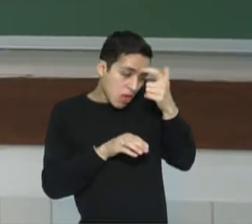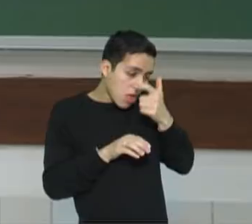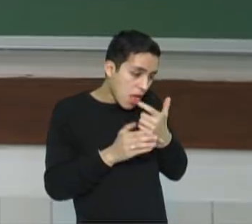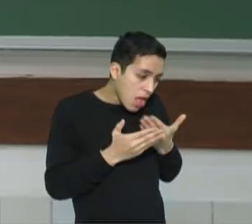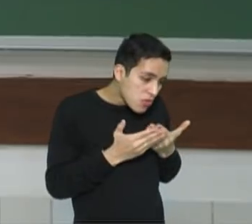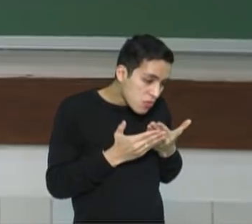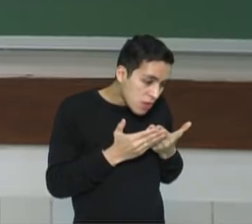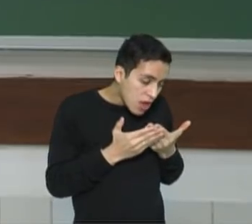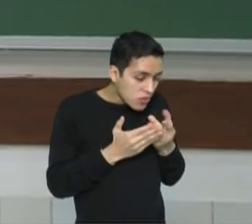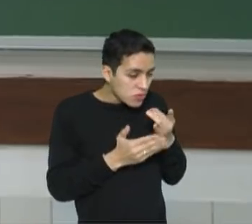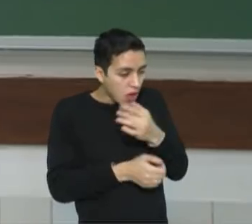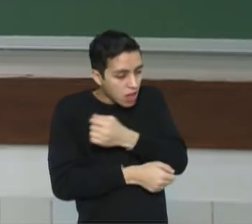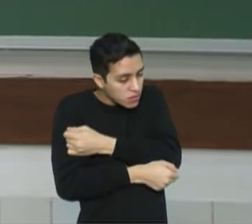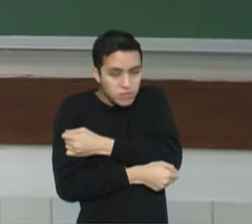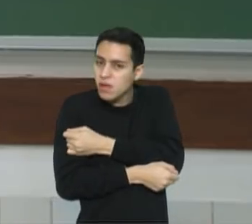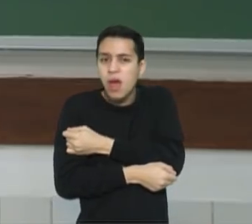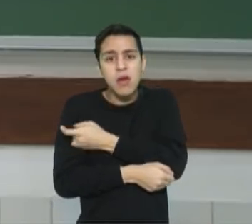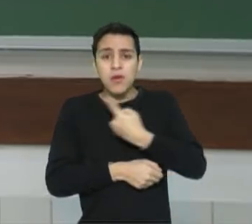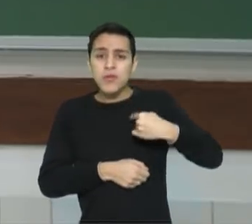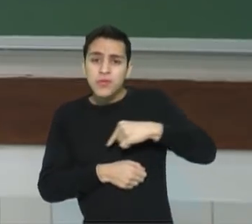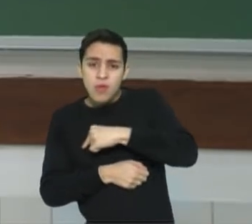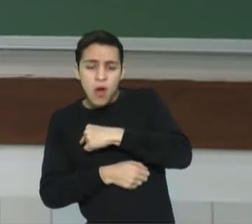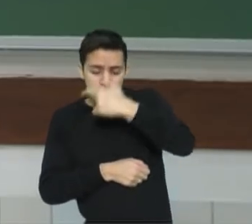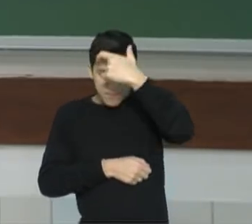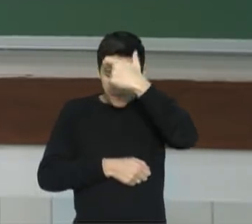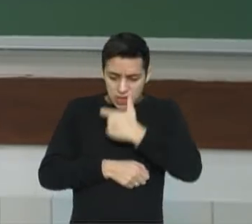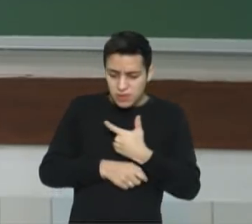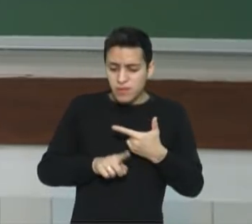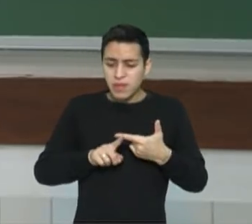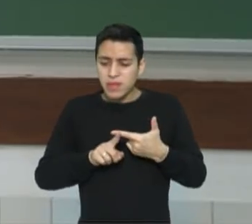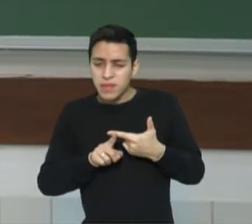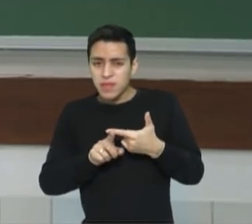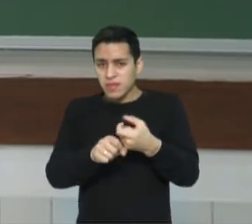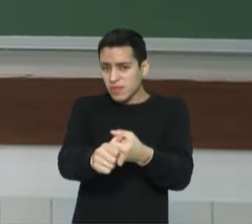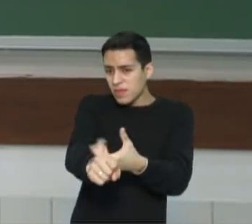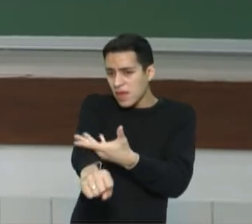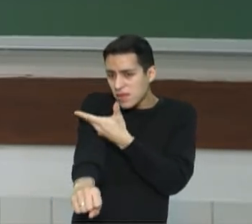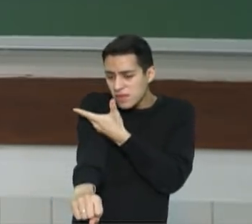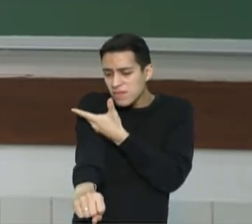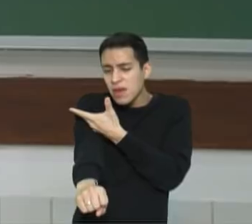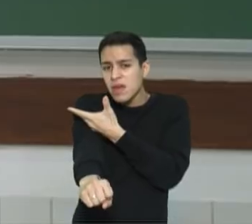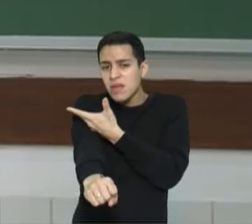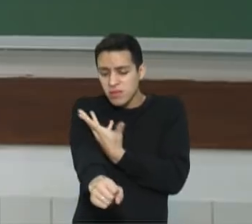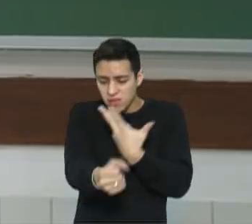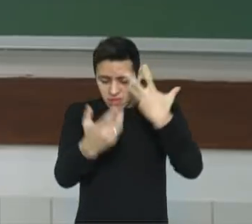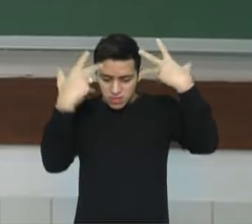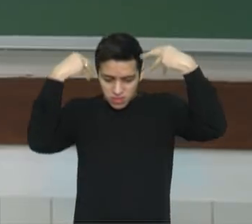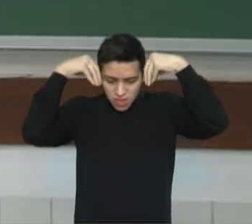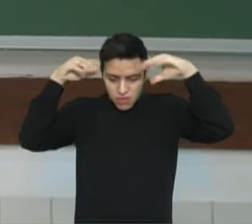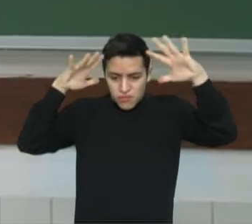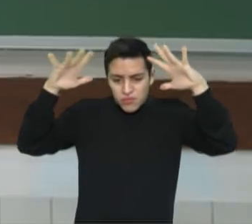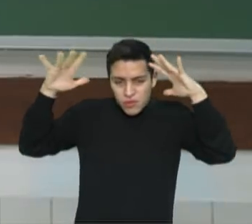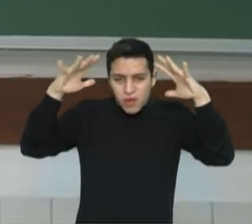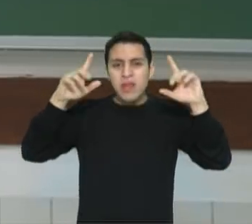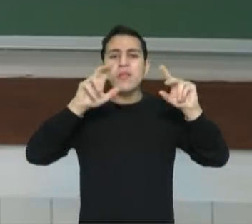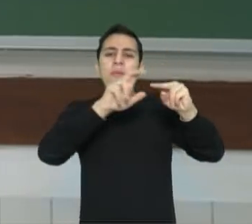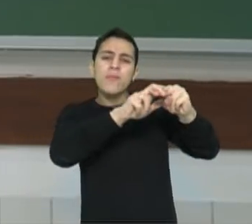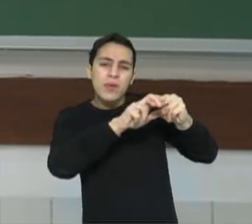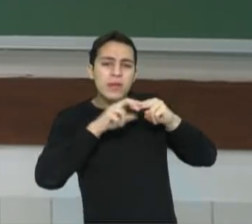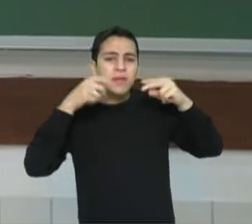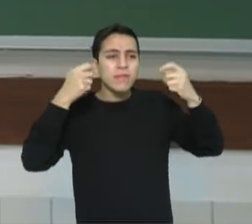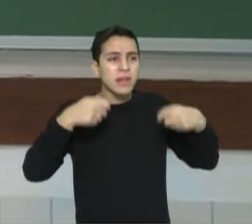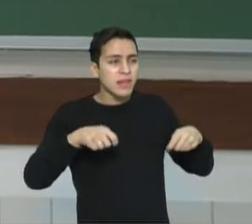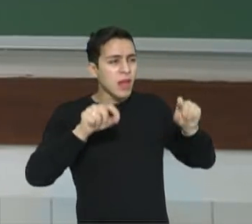gente é pessoa, a gente tem sentimentos, a gente tem sonhos e por isso é importante a gente estar relacionando